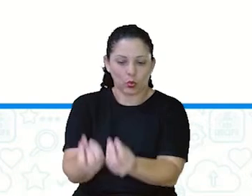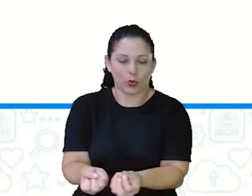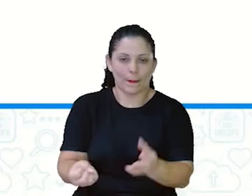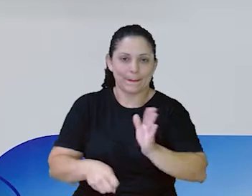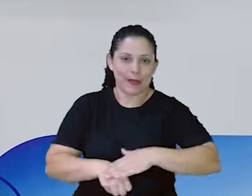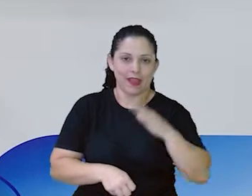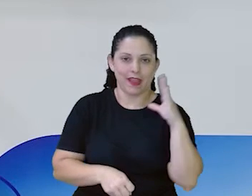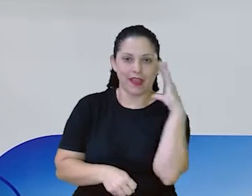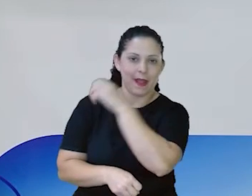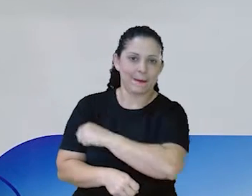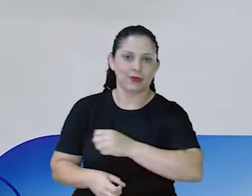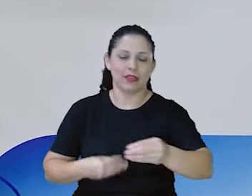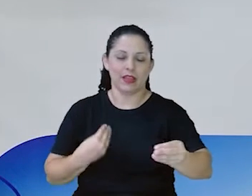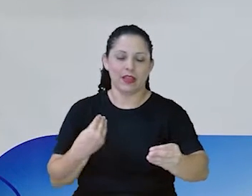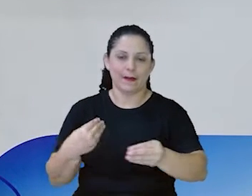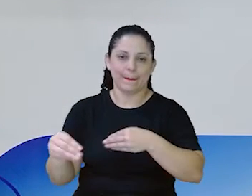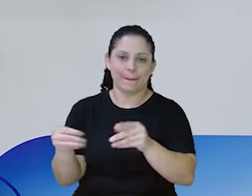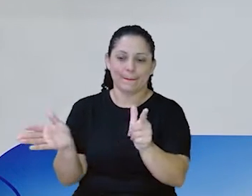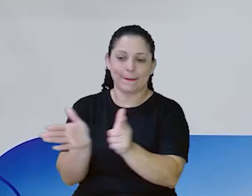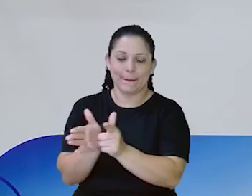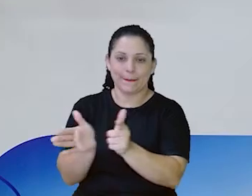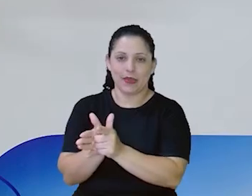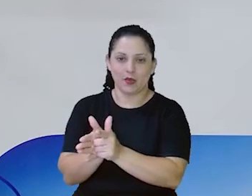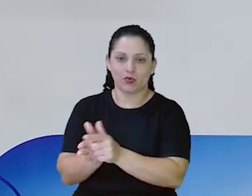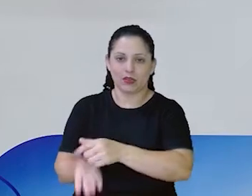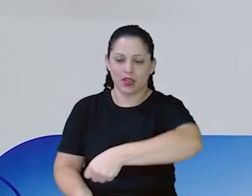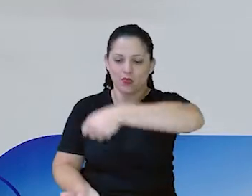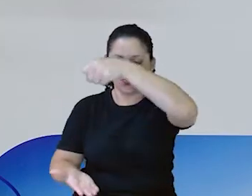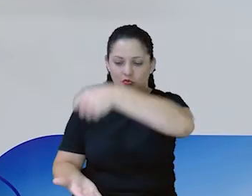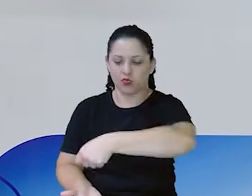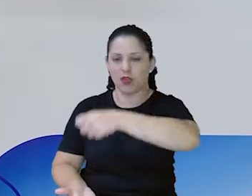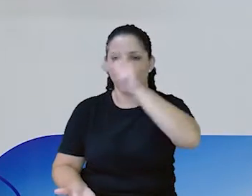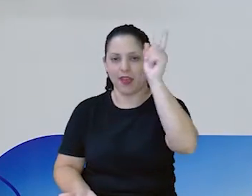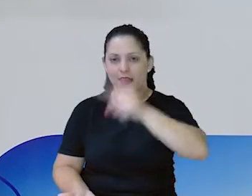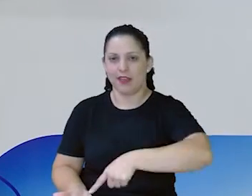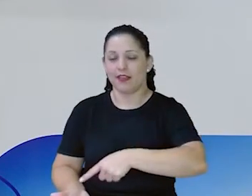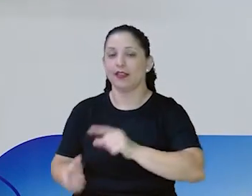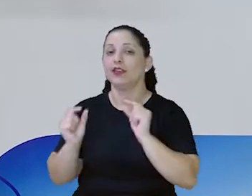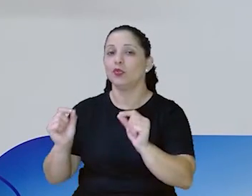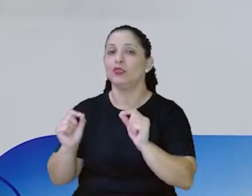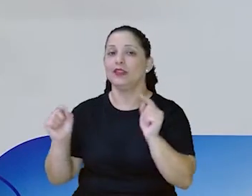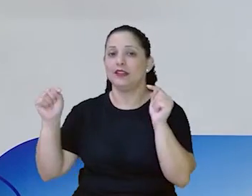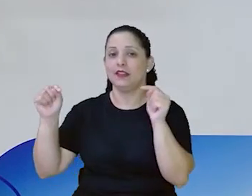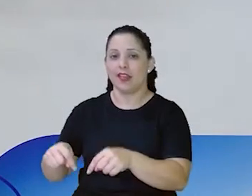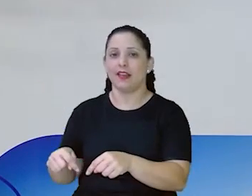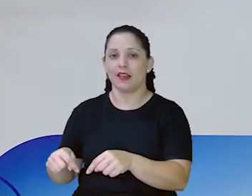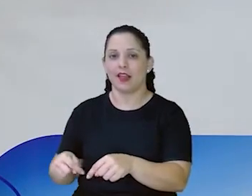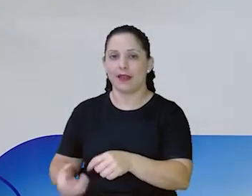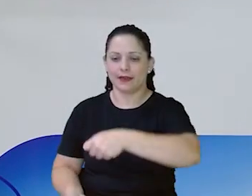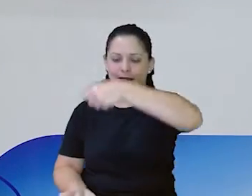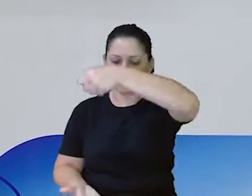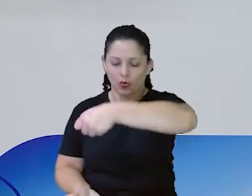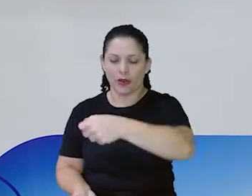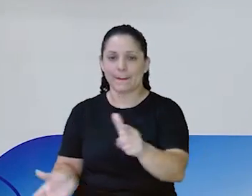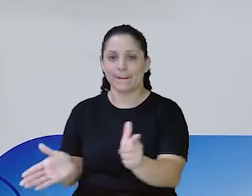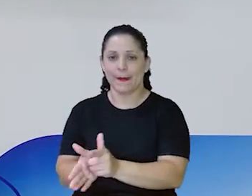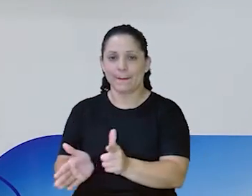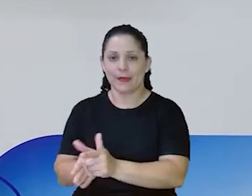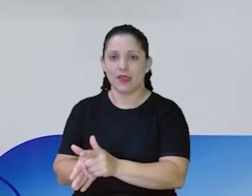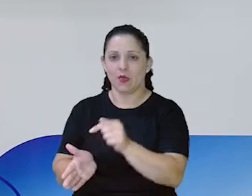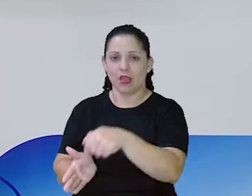ou seja, uma sacola de papel colocada na natureza não é correto, mas acontecendo da sacola de papel estar ali na